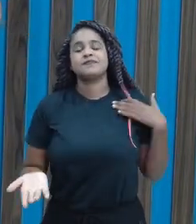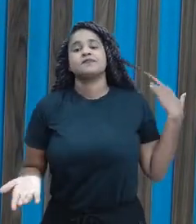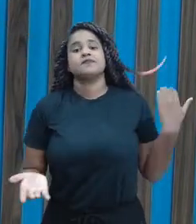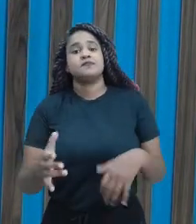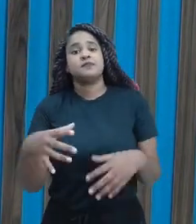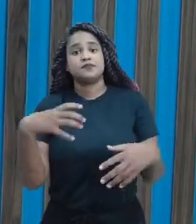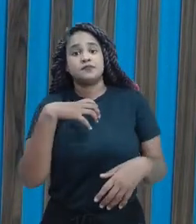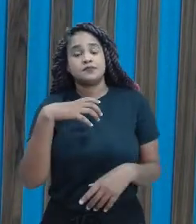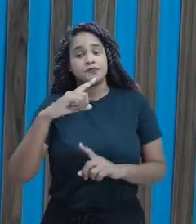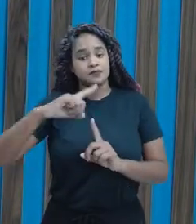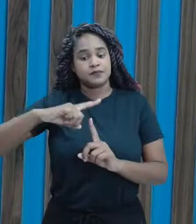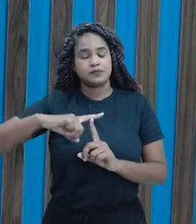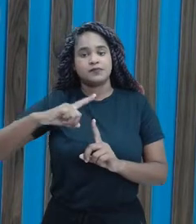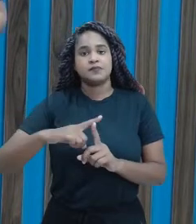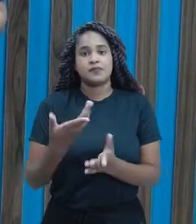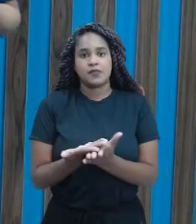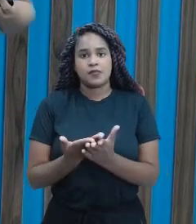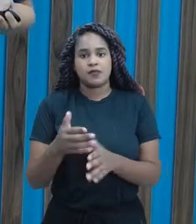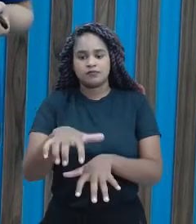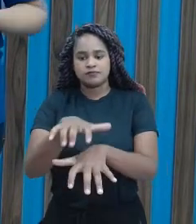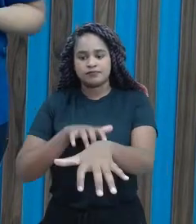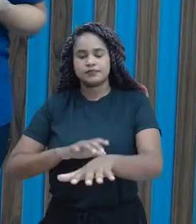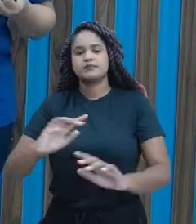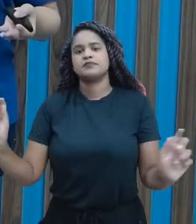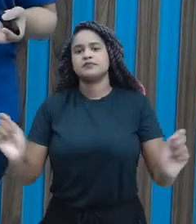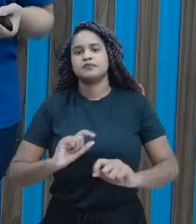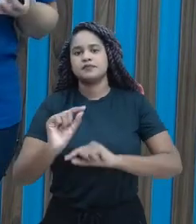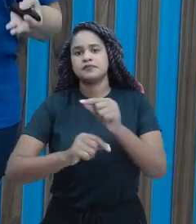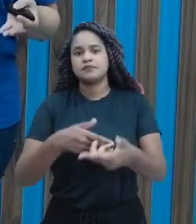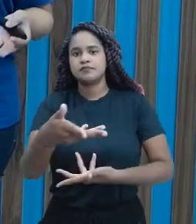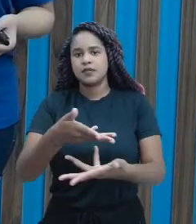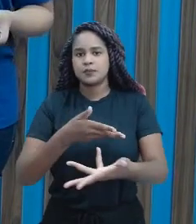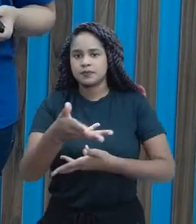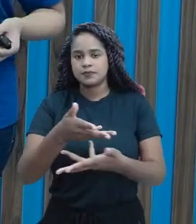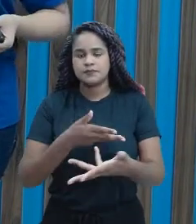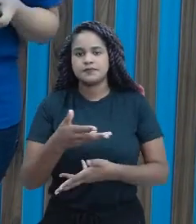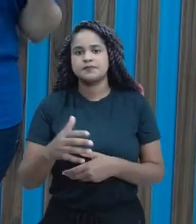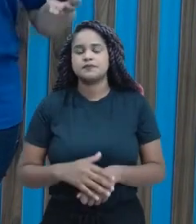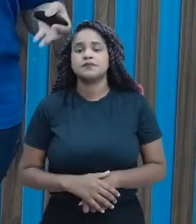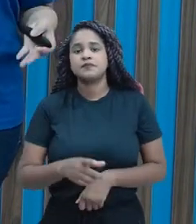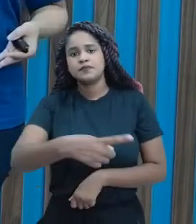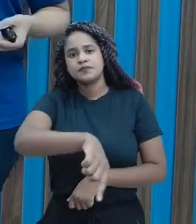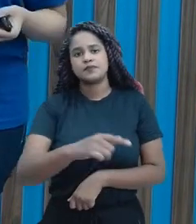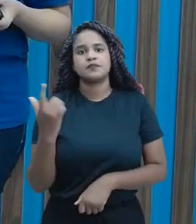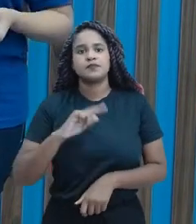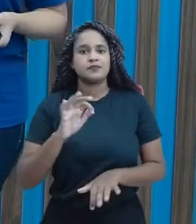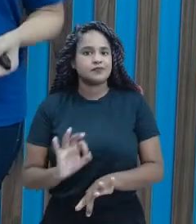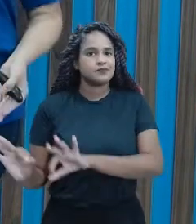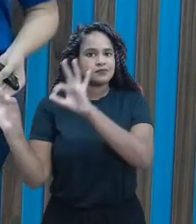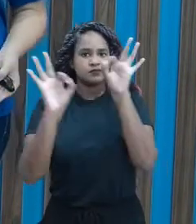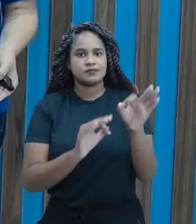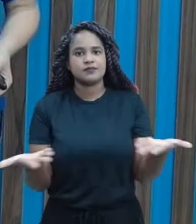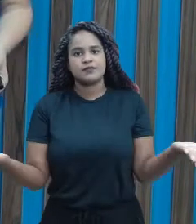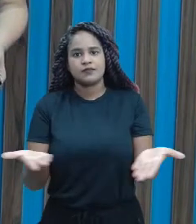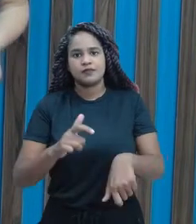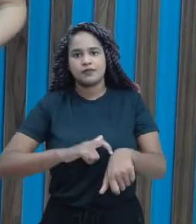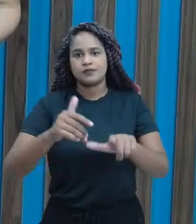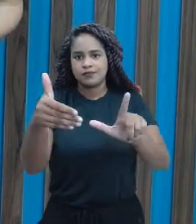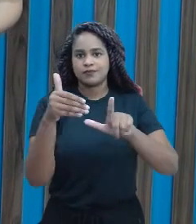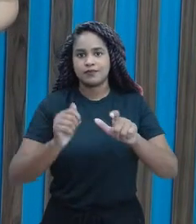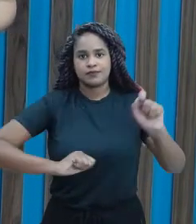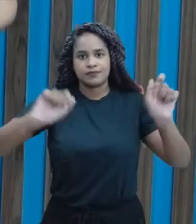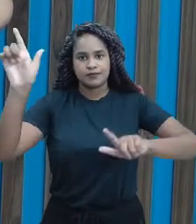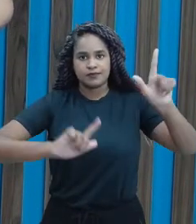nossa aula, por ser digital, possibilita que a gente faça essa interação nesse momento. Você pode assistir a nossa aula agora na TV, ao